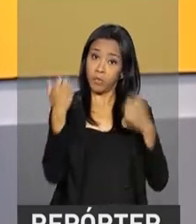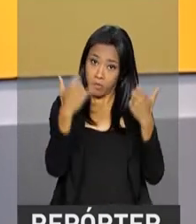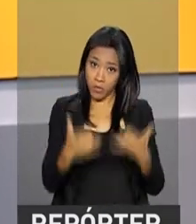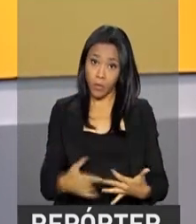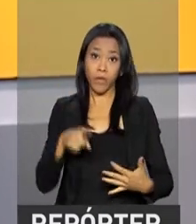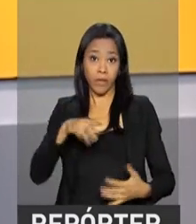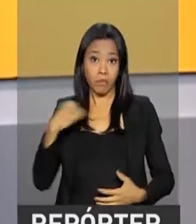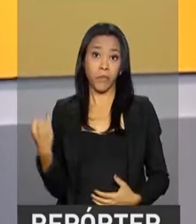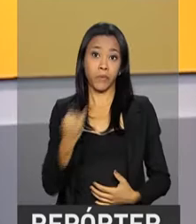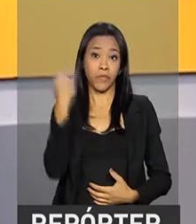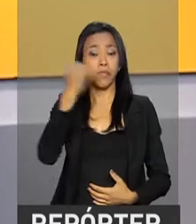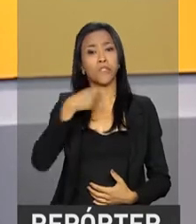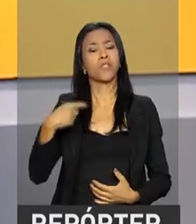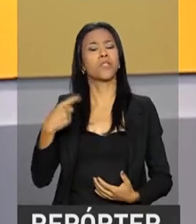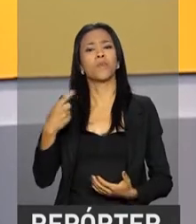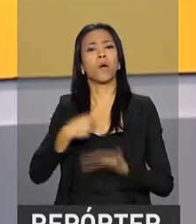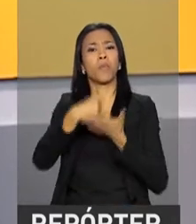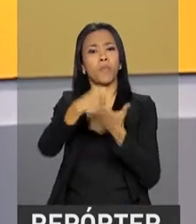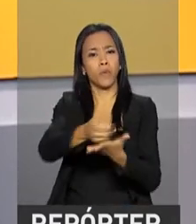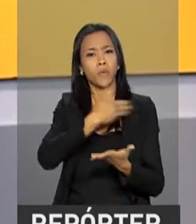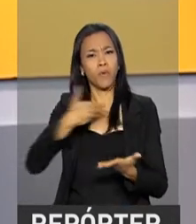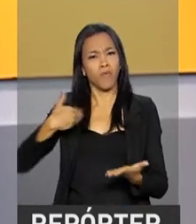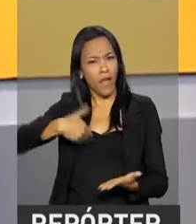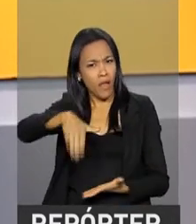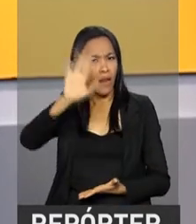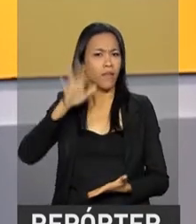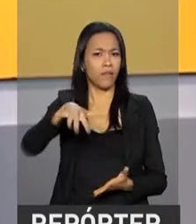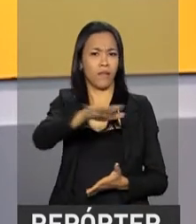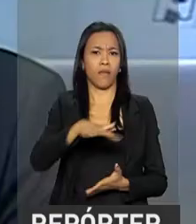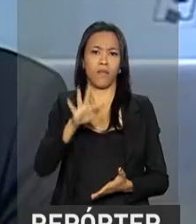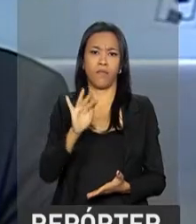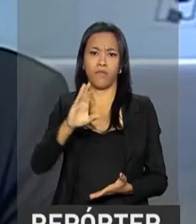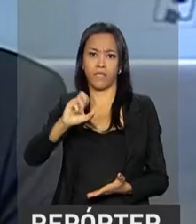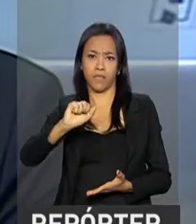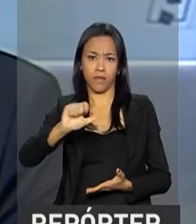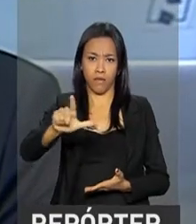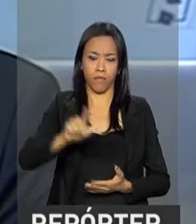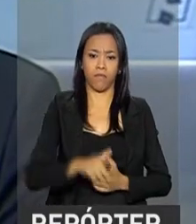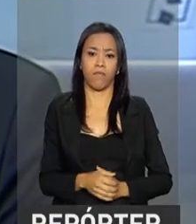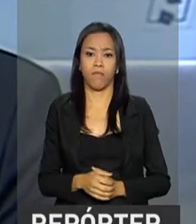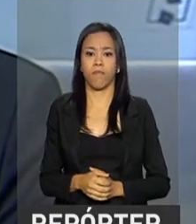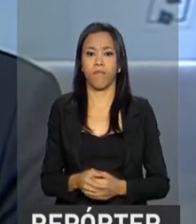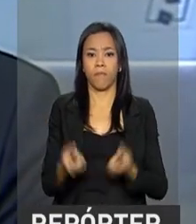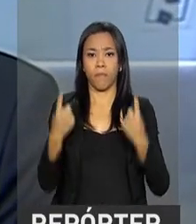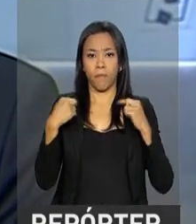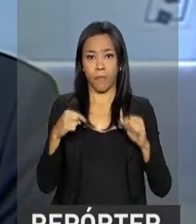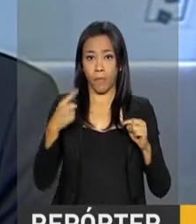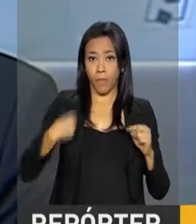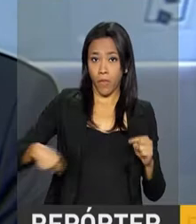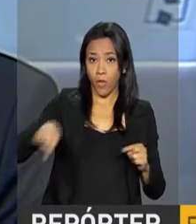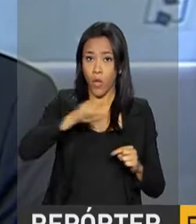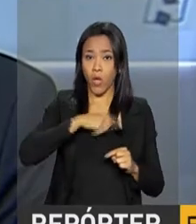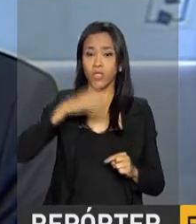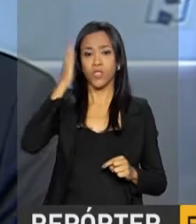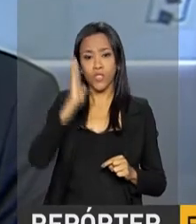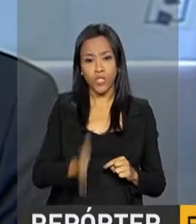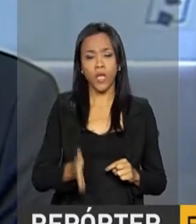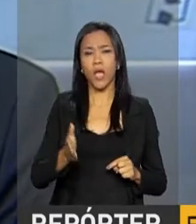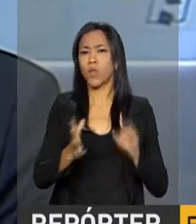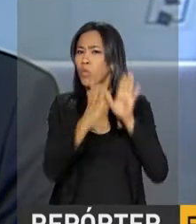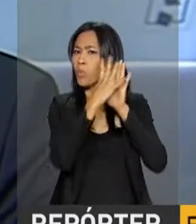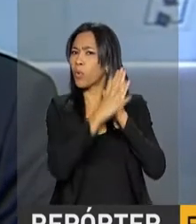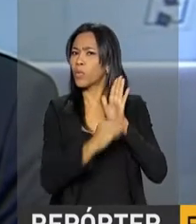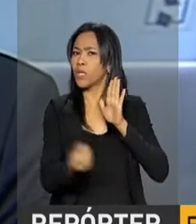disse que a iniciativa do governo vai além da questão fiscal nós já repetimos este modelo no